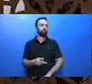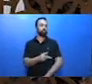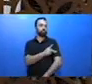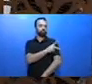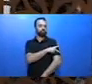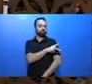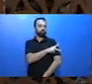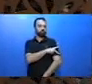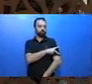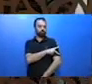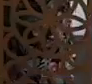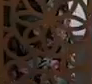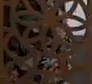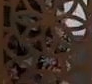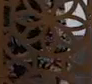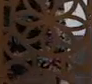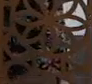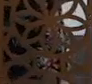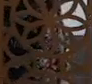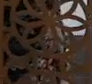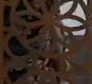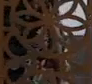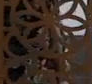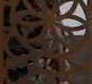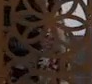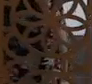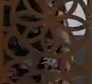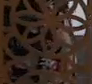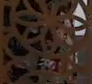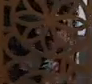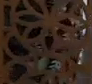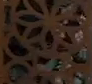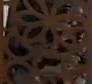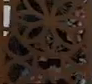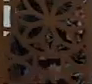ano com a disciplina de Matemática. Vamos lá?